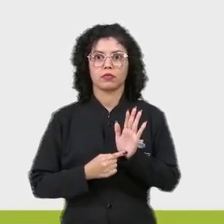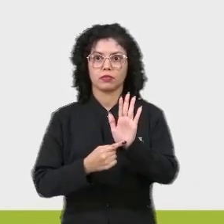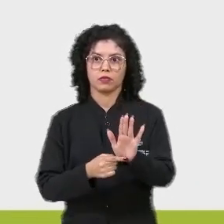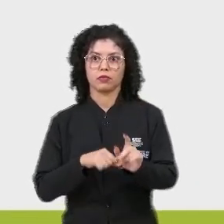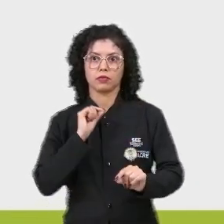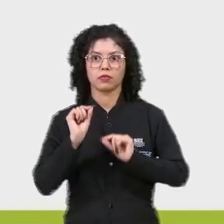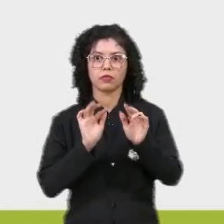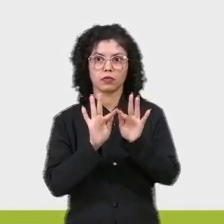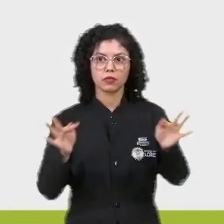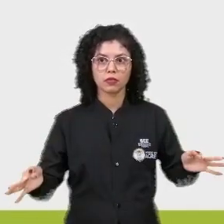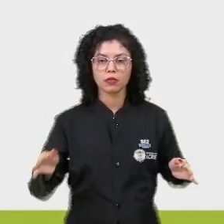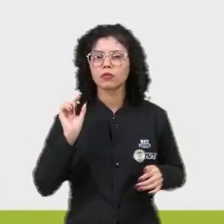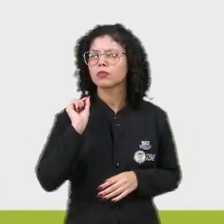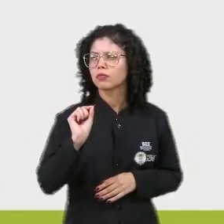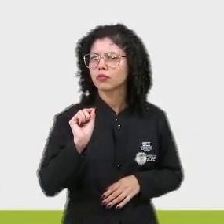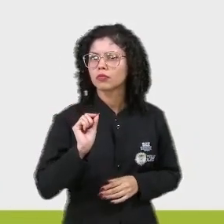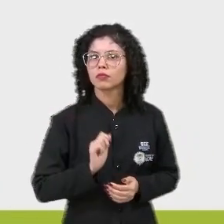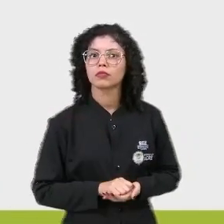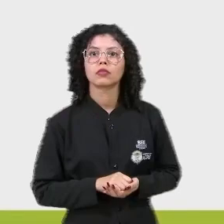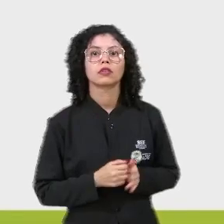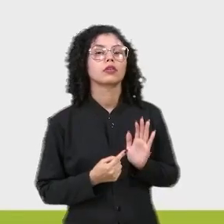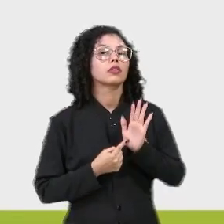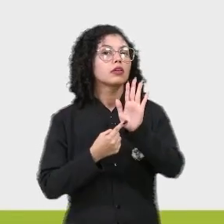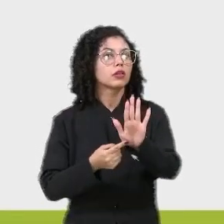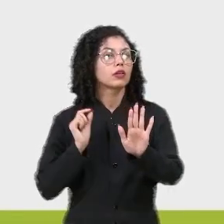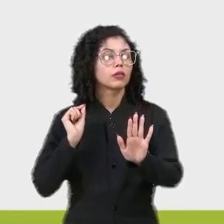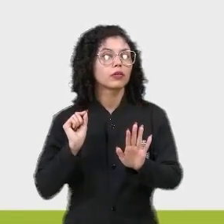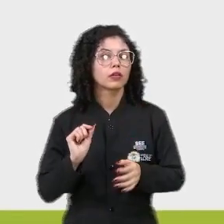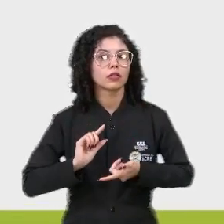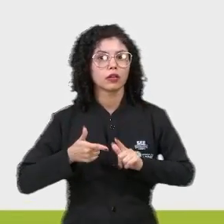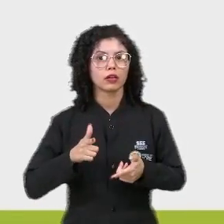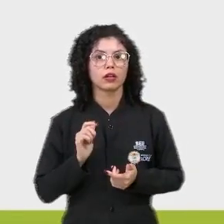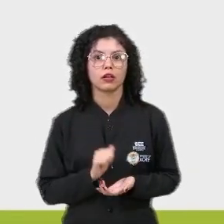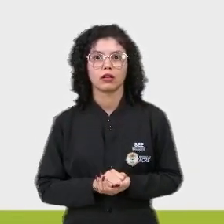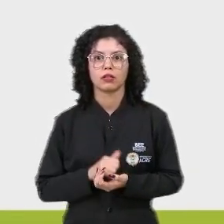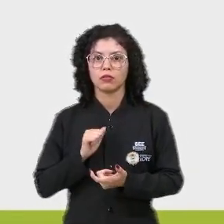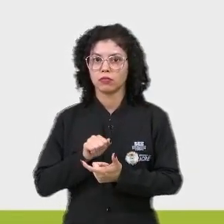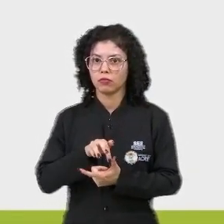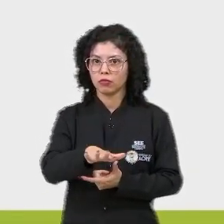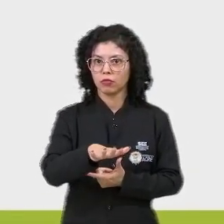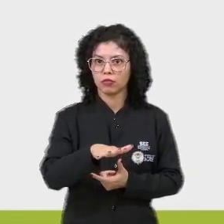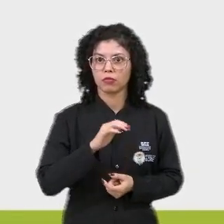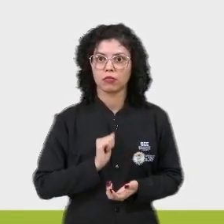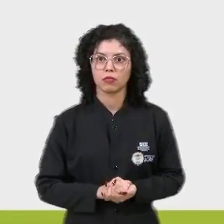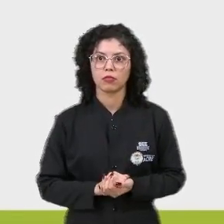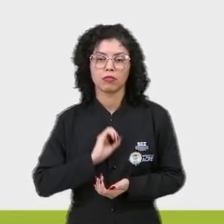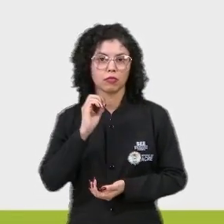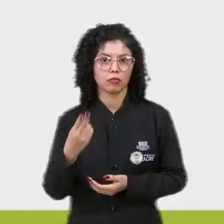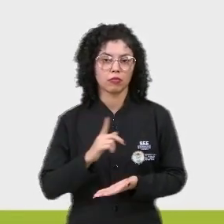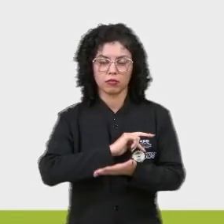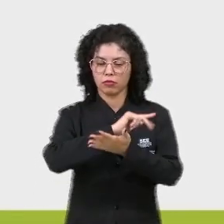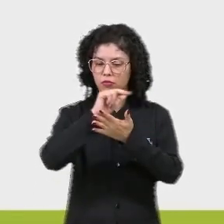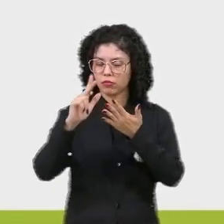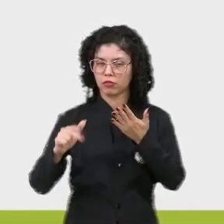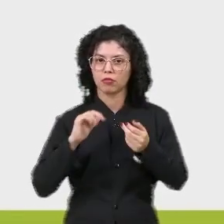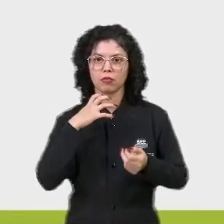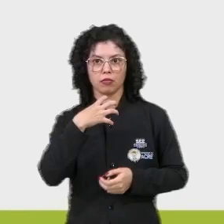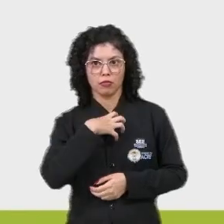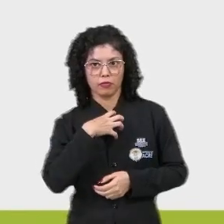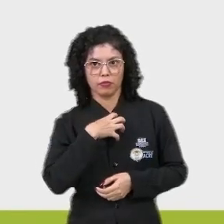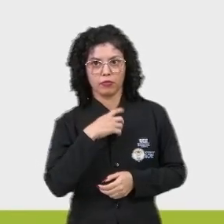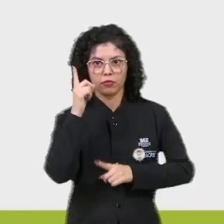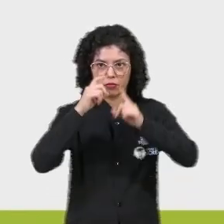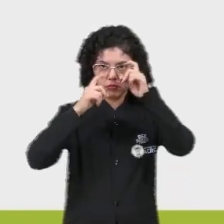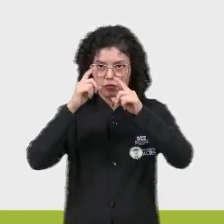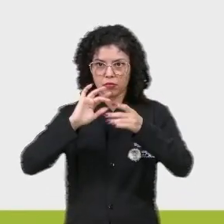proferida recorre a ela recorre a que gente letra A policemi ou seja aos múltiplos sentidos da